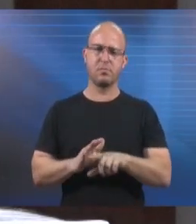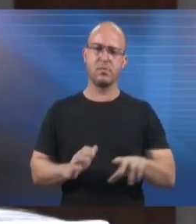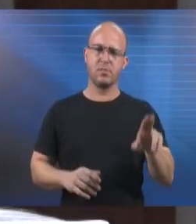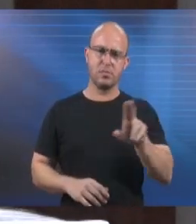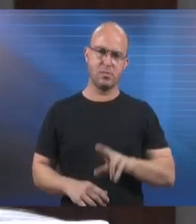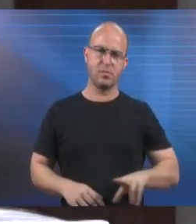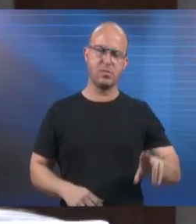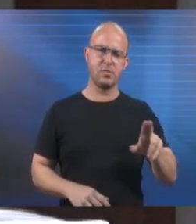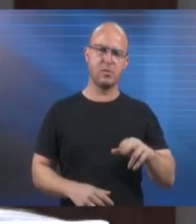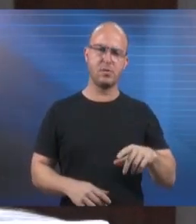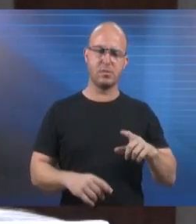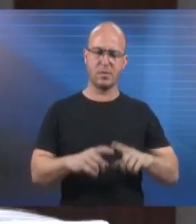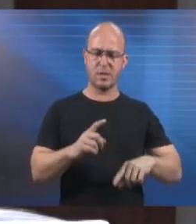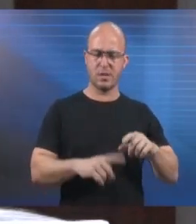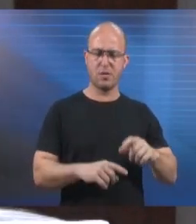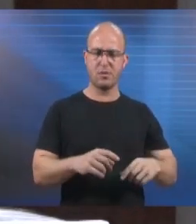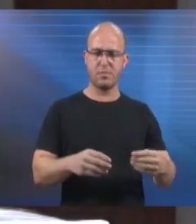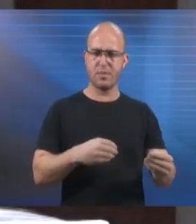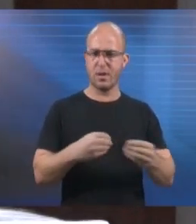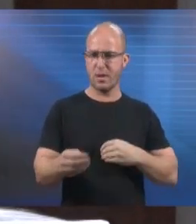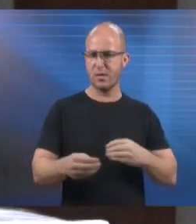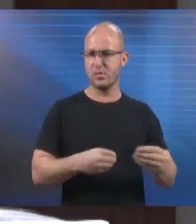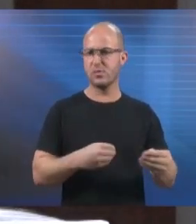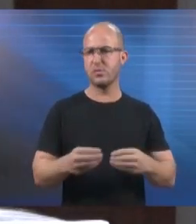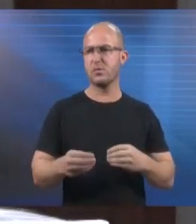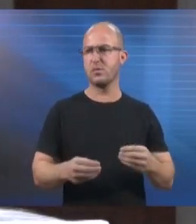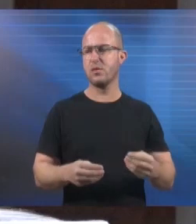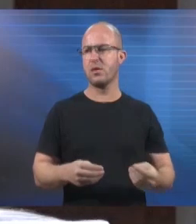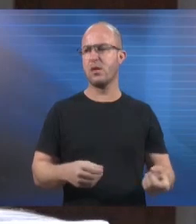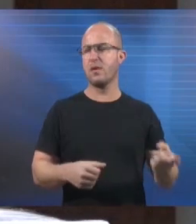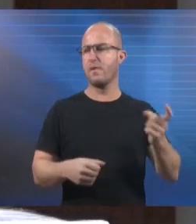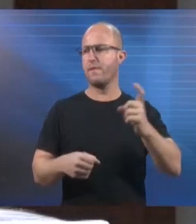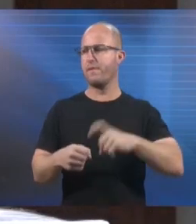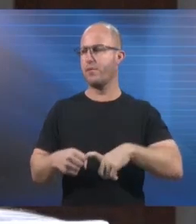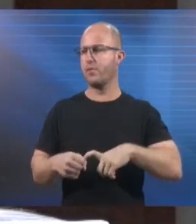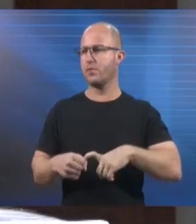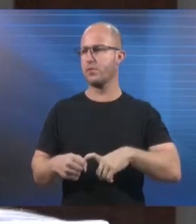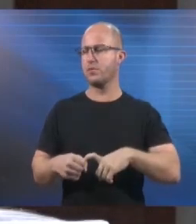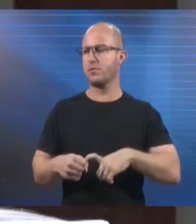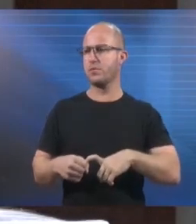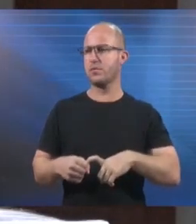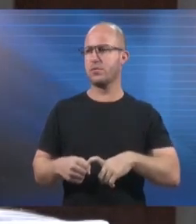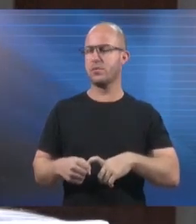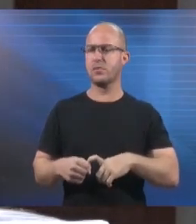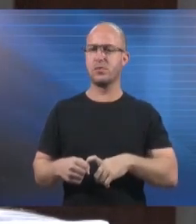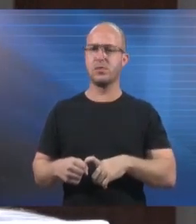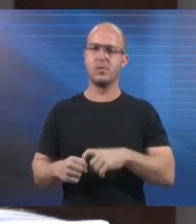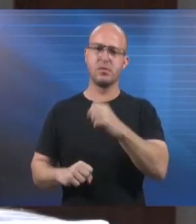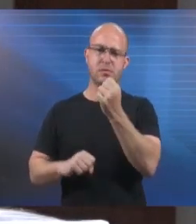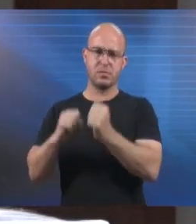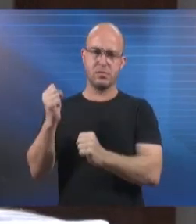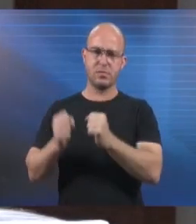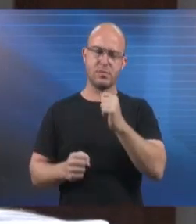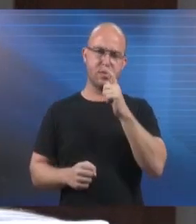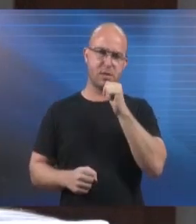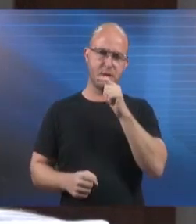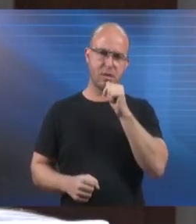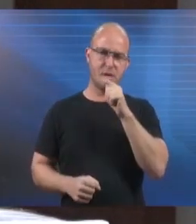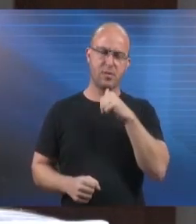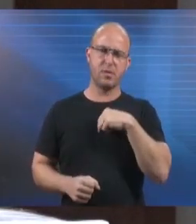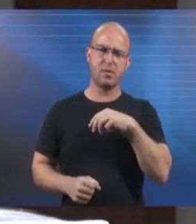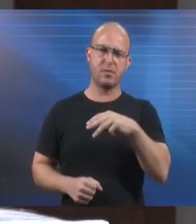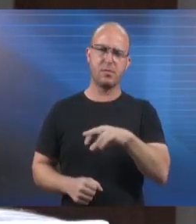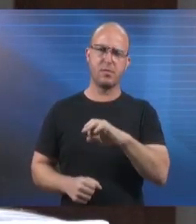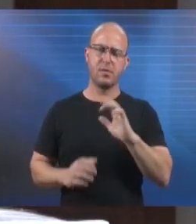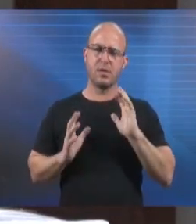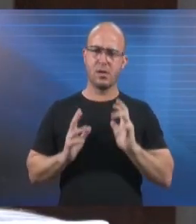uso de vasilhames plásticos retornáveis utilizando no envasamento industrialização comercialização de água mineral água potável